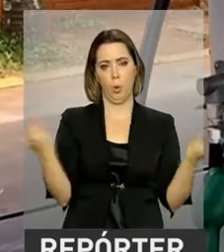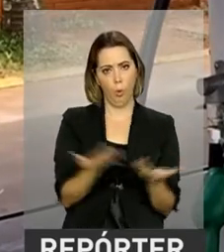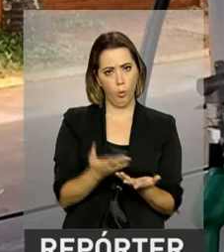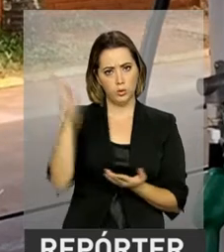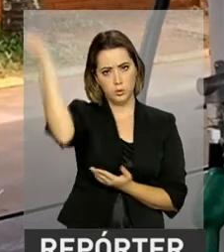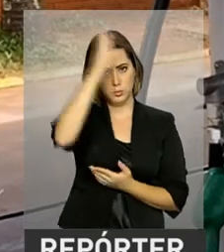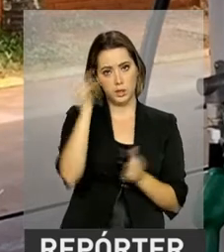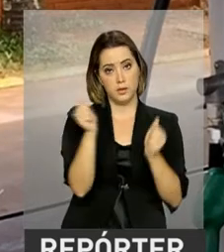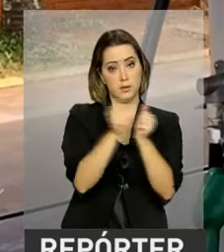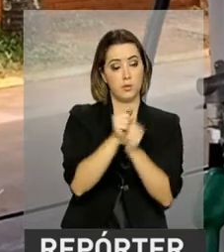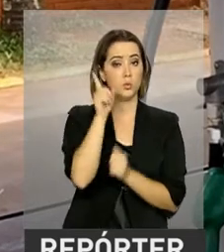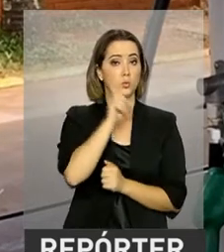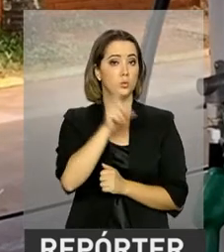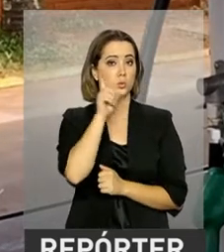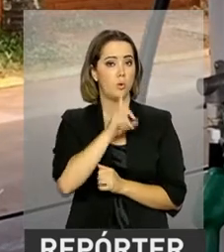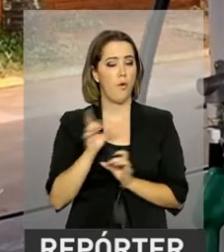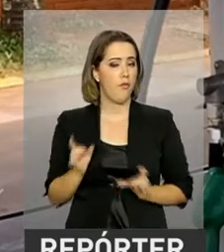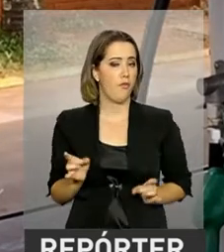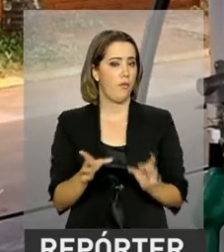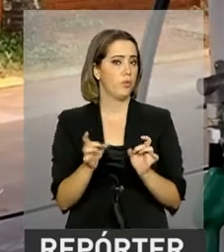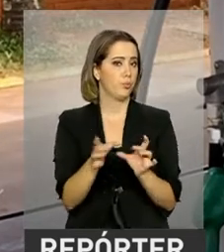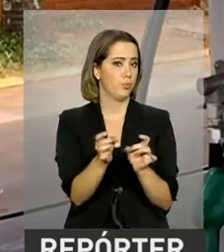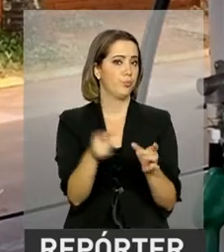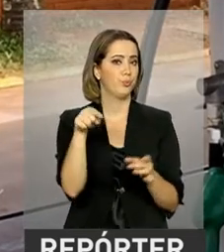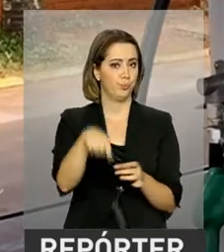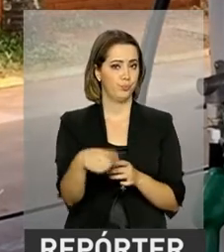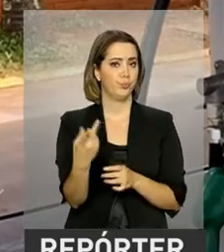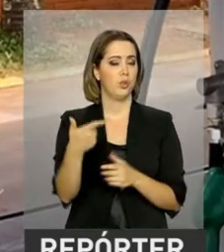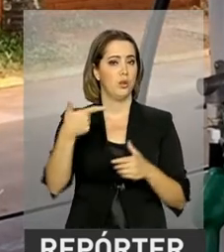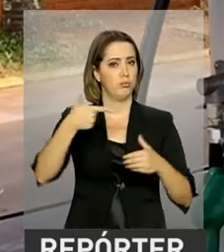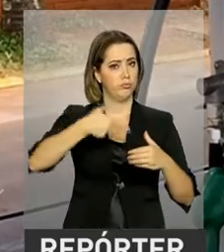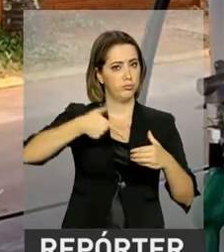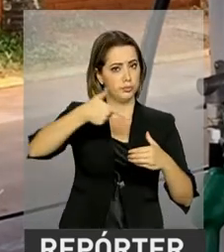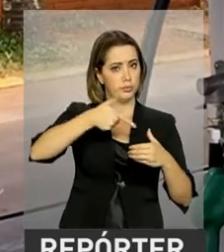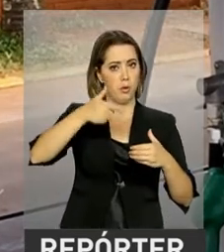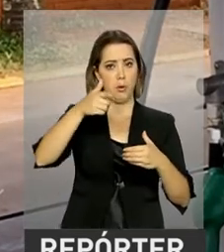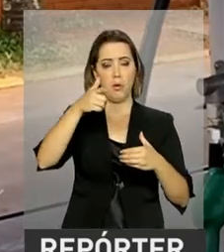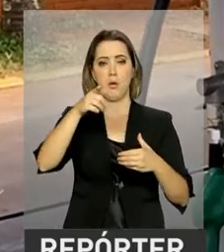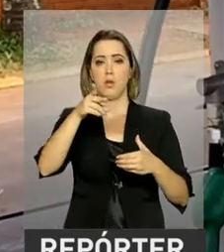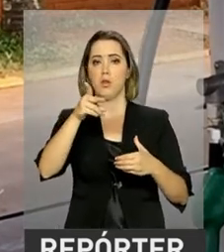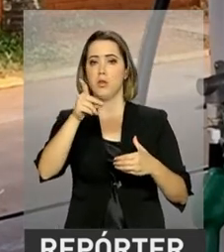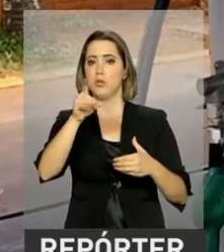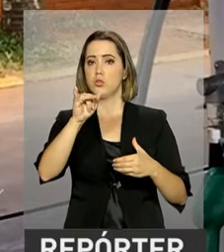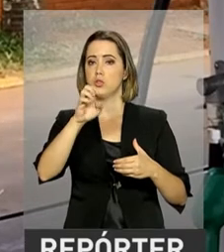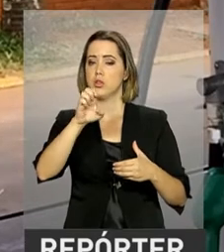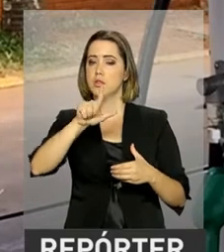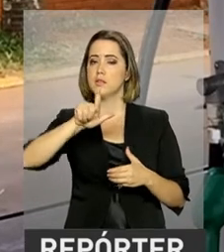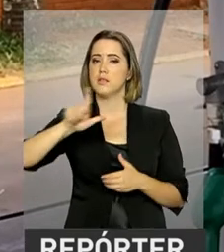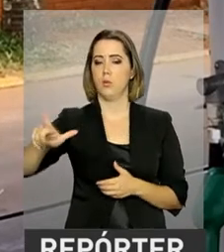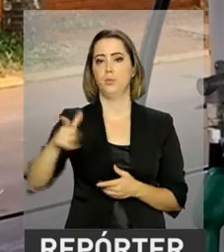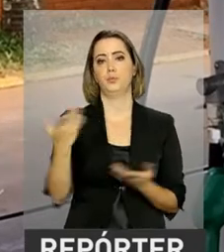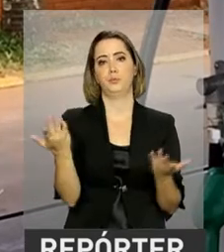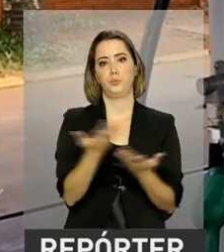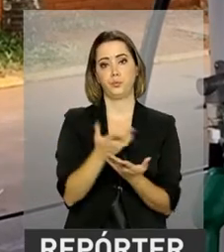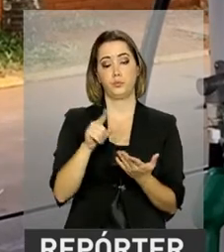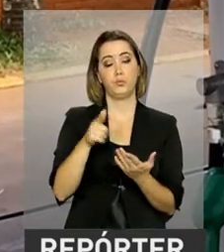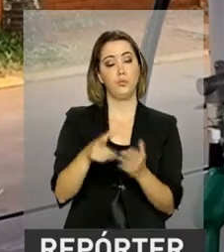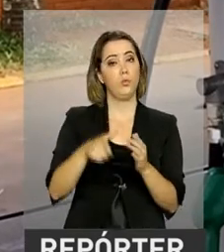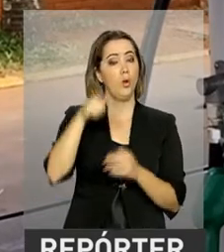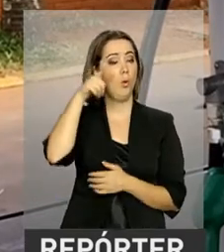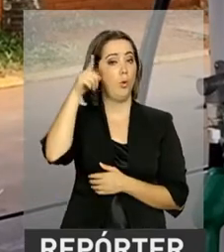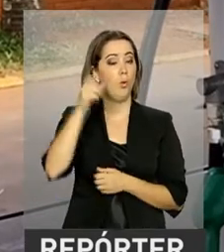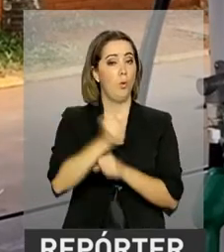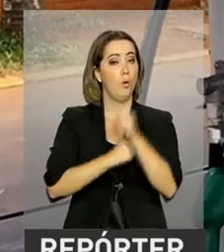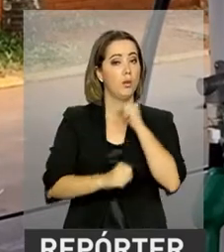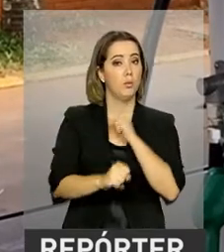produtores desse tipo de combustível só nos últimos dois anos com a adição de 7 por cento de biodiesel no diesel convencional a